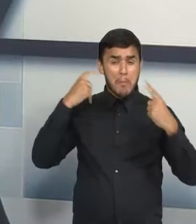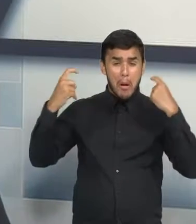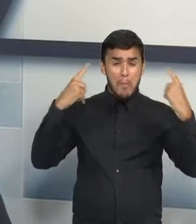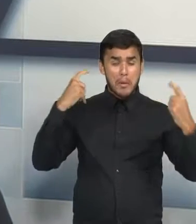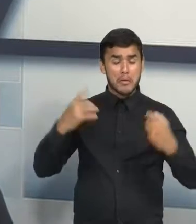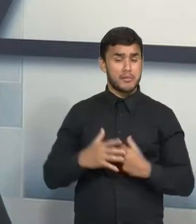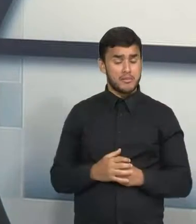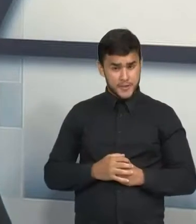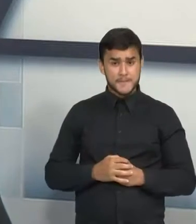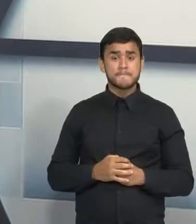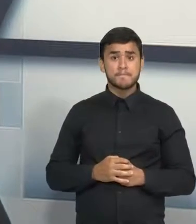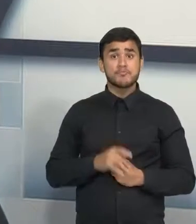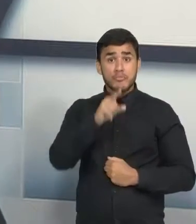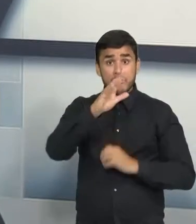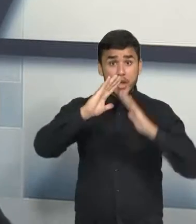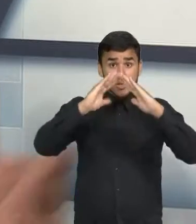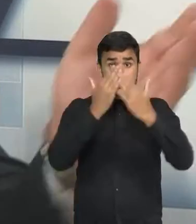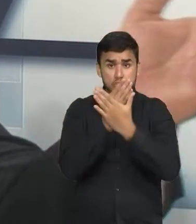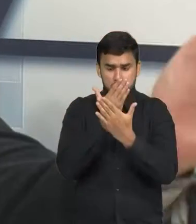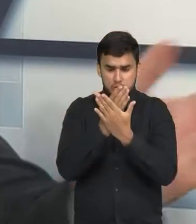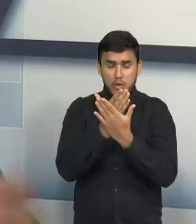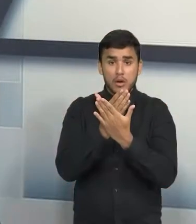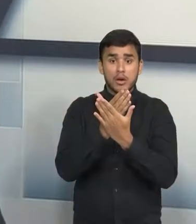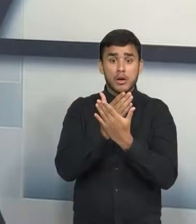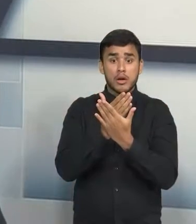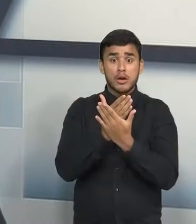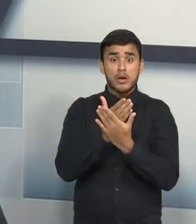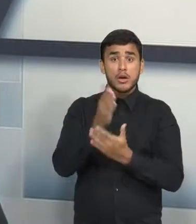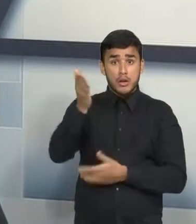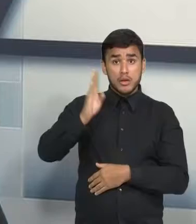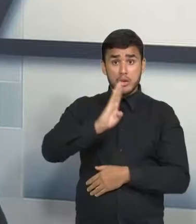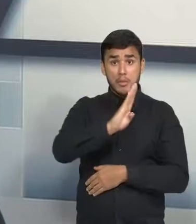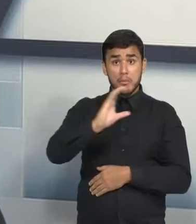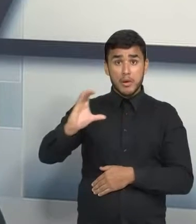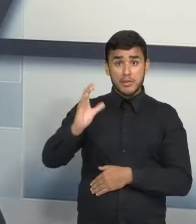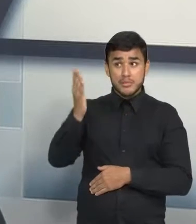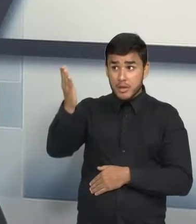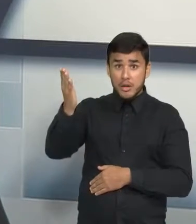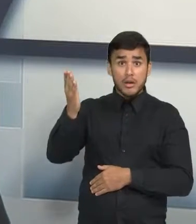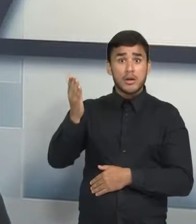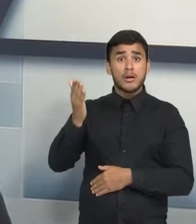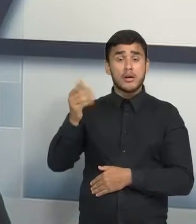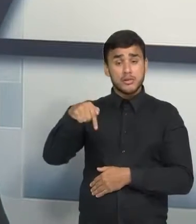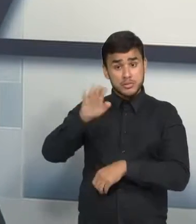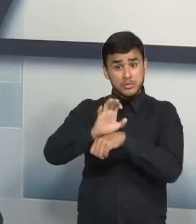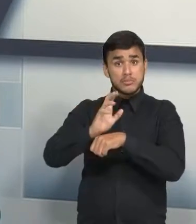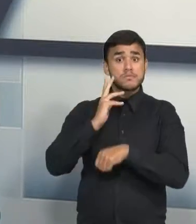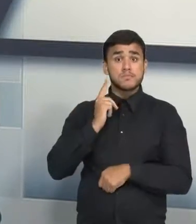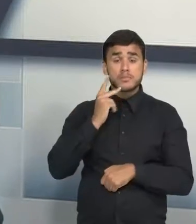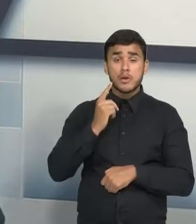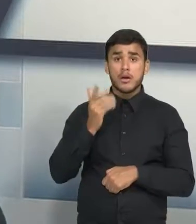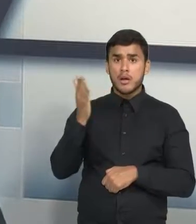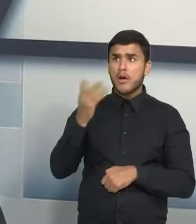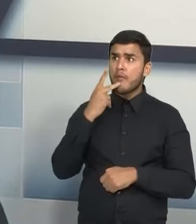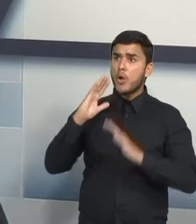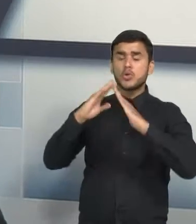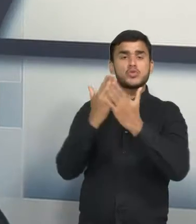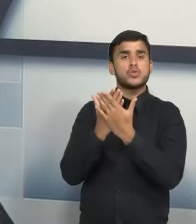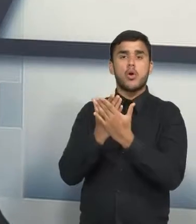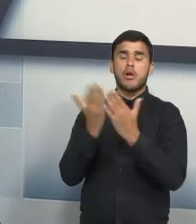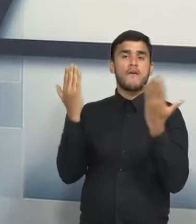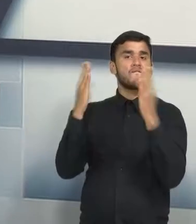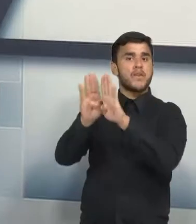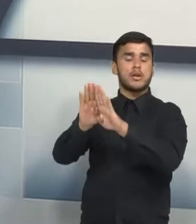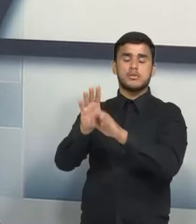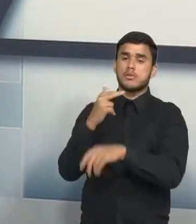deixa de funcionar por ameaça igual a daqui da Barra do Ceará. Que esse problema, você que está fazendo politicagem em cima